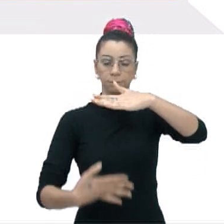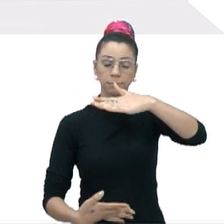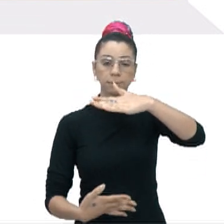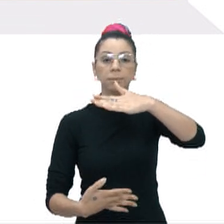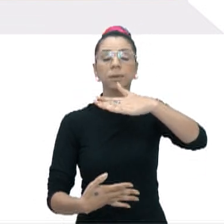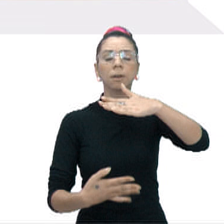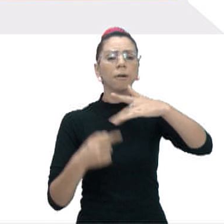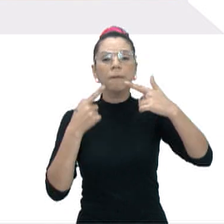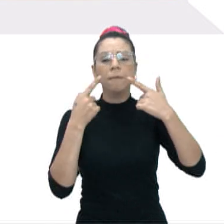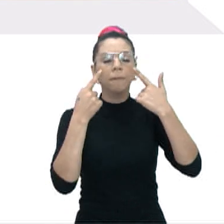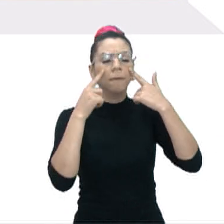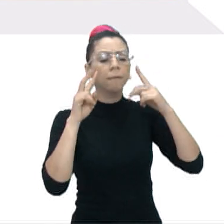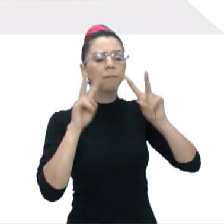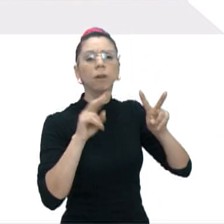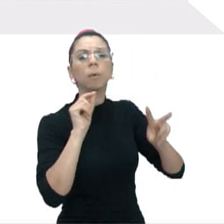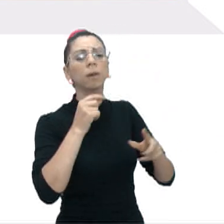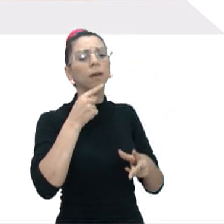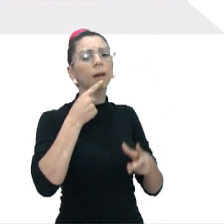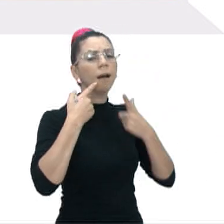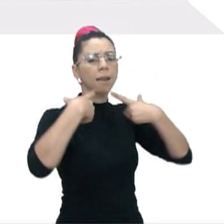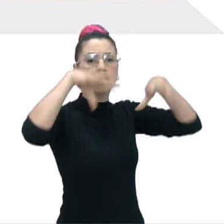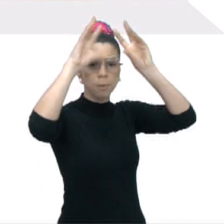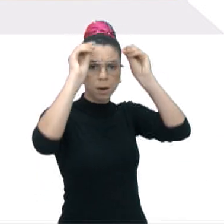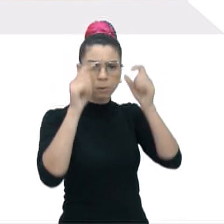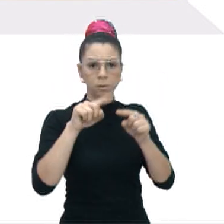enxerga a linguagem. Nós já voltamos.